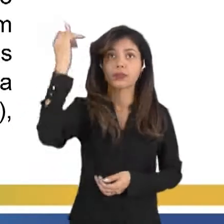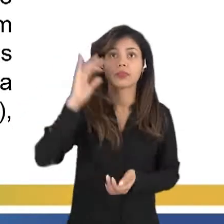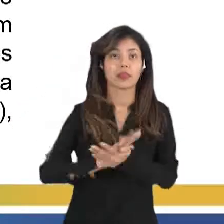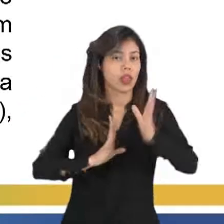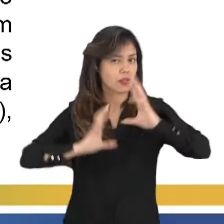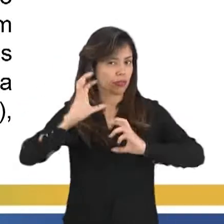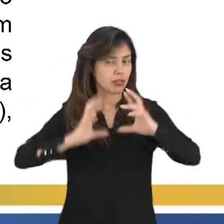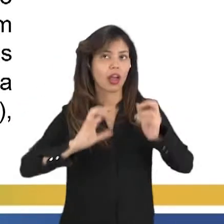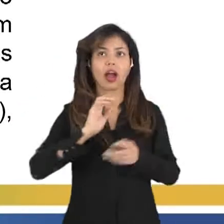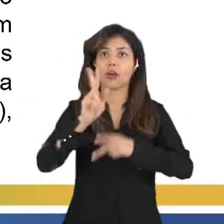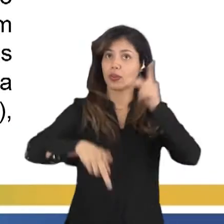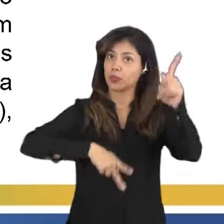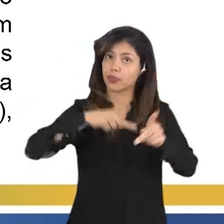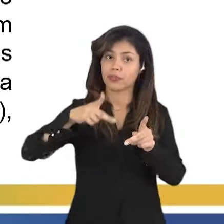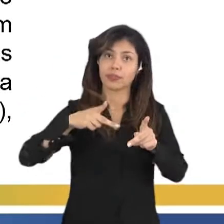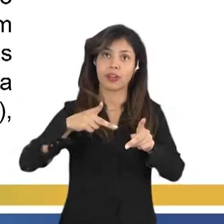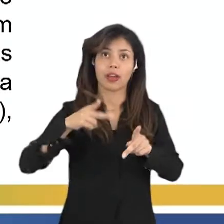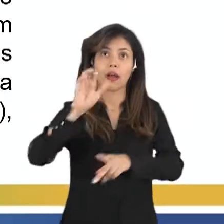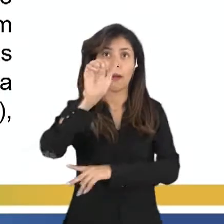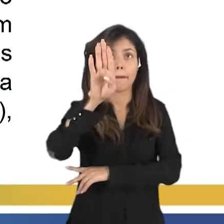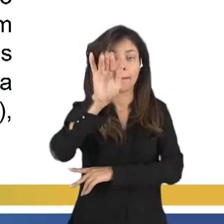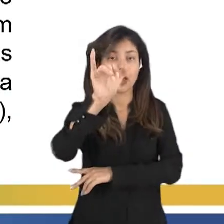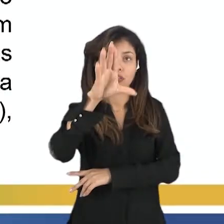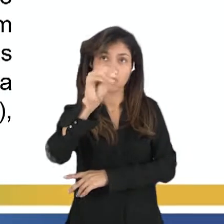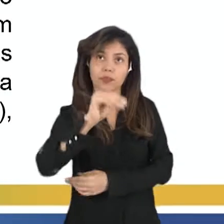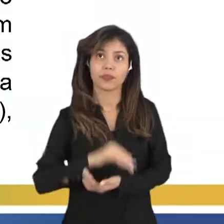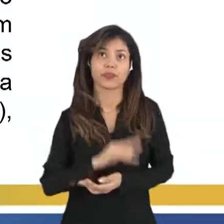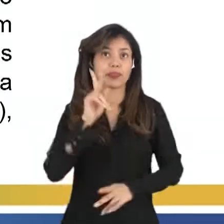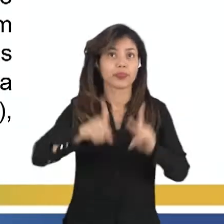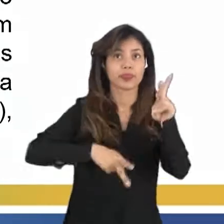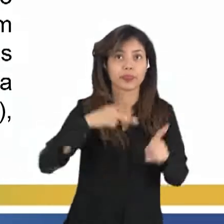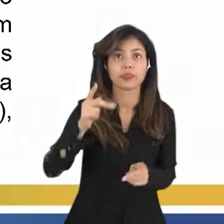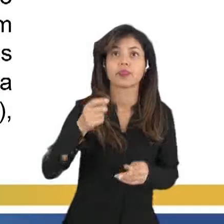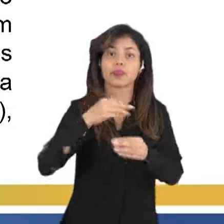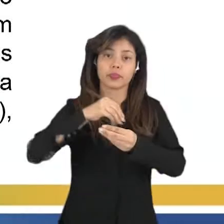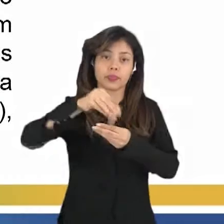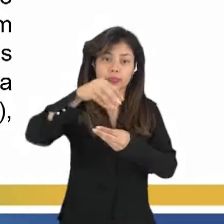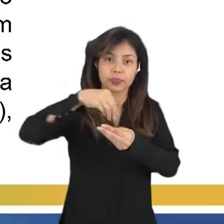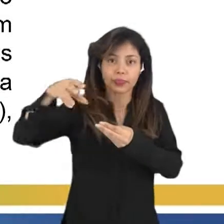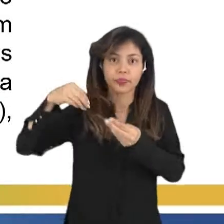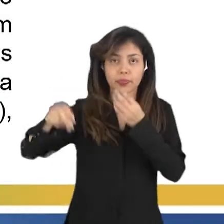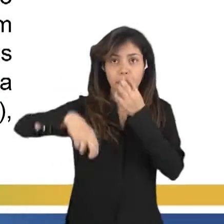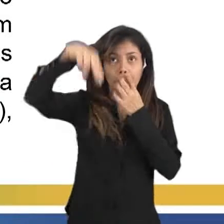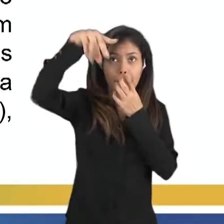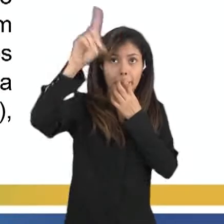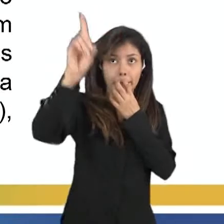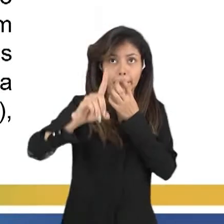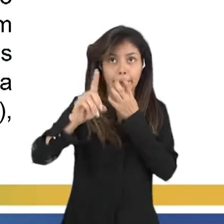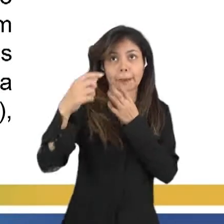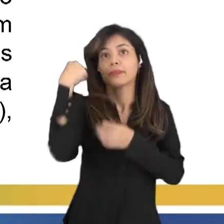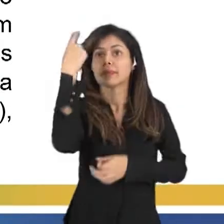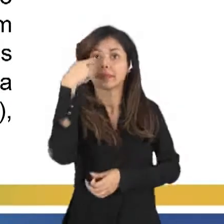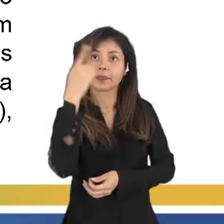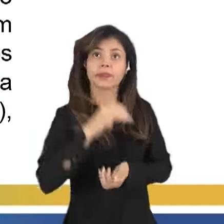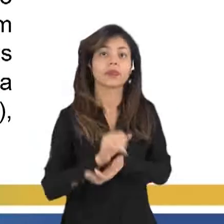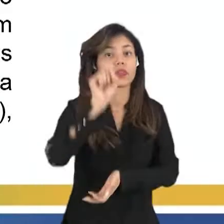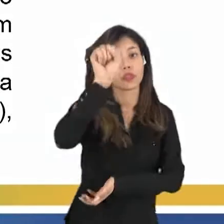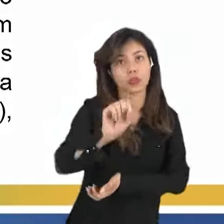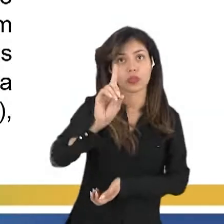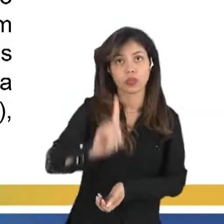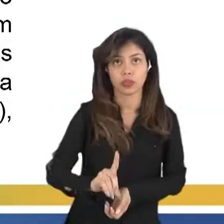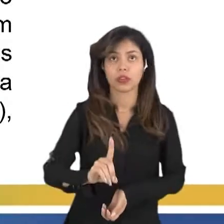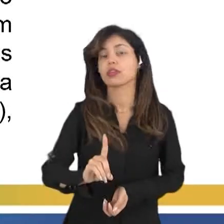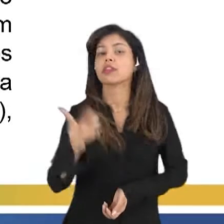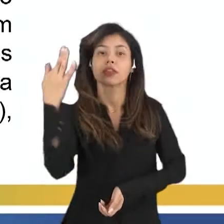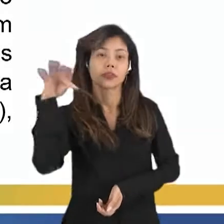é a questão do povo basco. O povo basco está distribuído no nordeste da Espanha e sudoeste